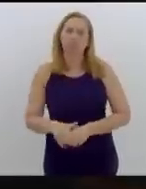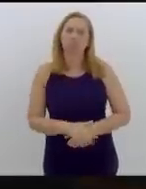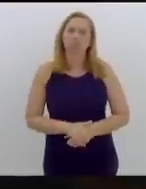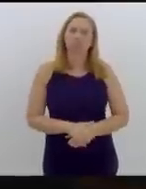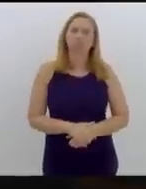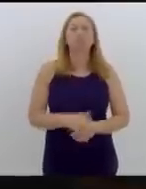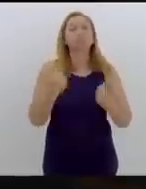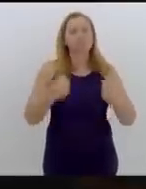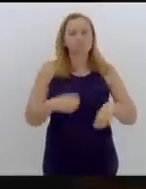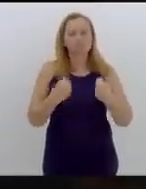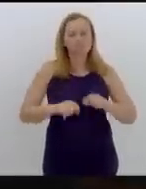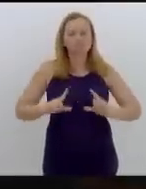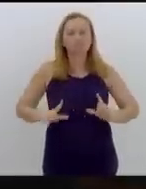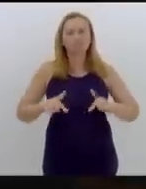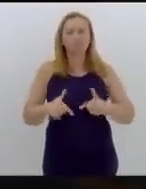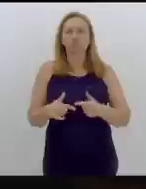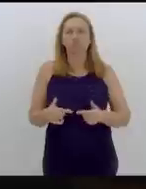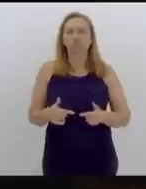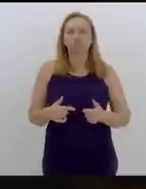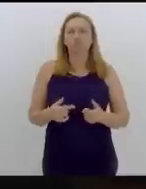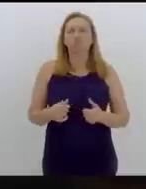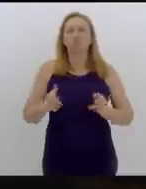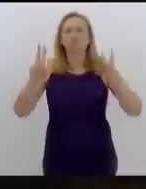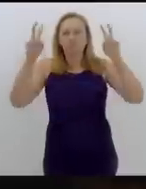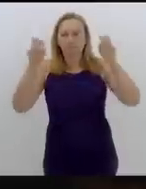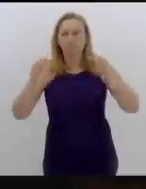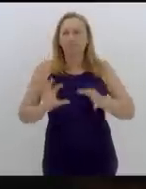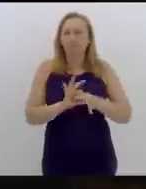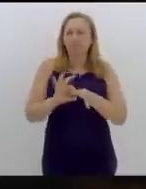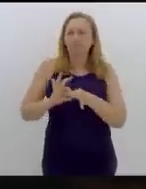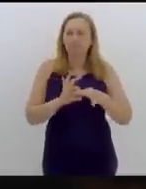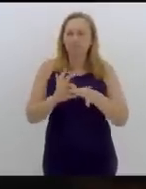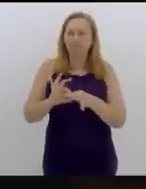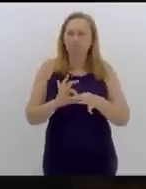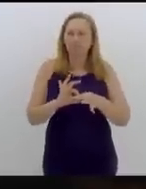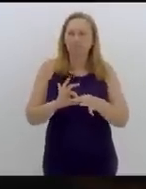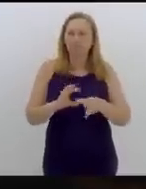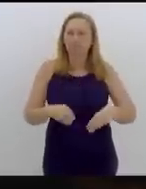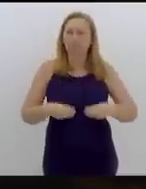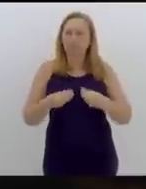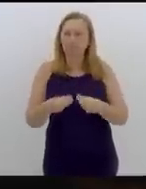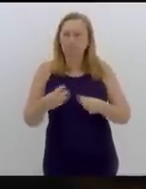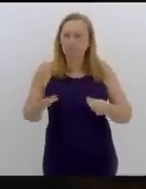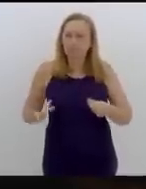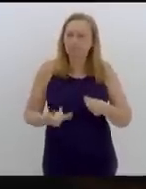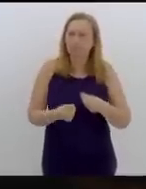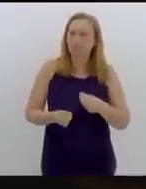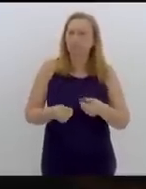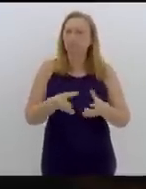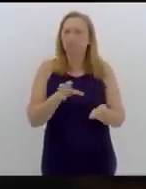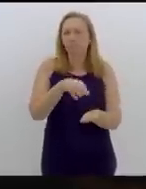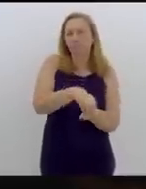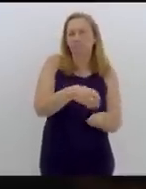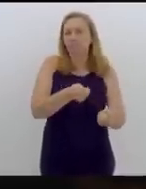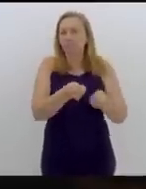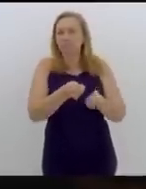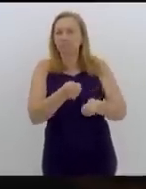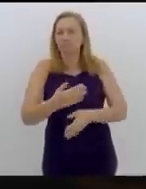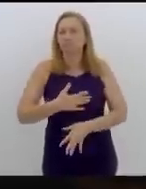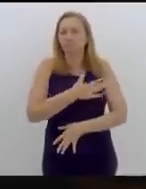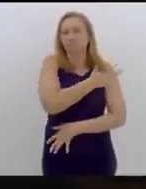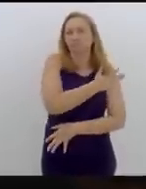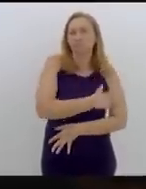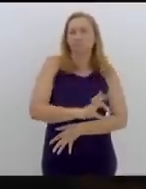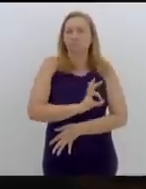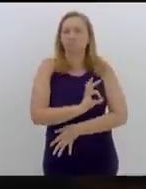precisamos enfrentar essa temática nos unir para isso dá a maior elemento aos órgãos de controle interno da Polícia Militar